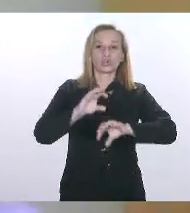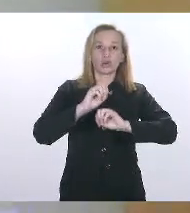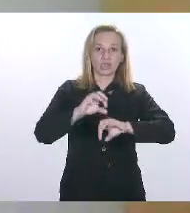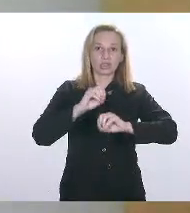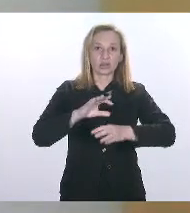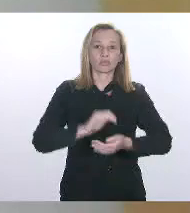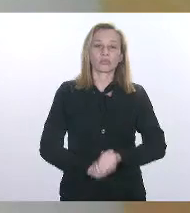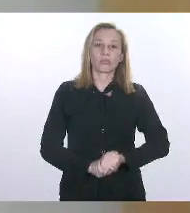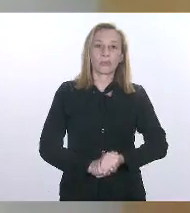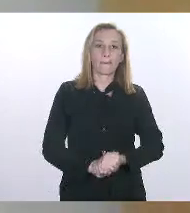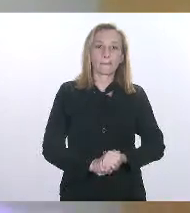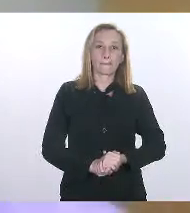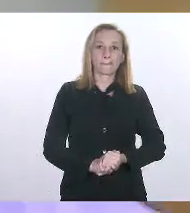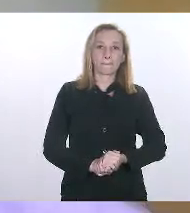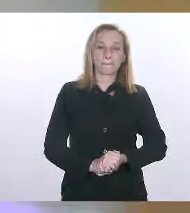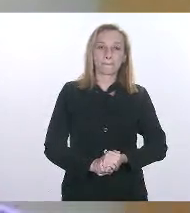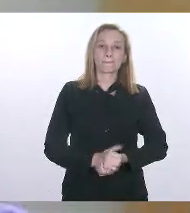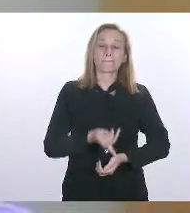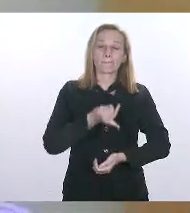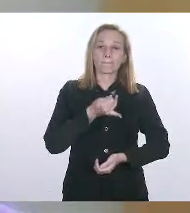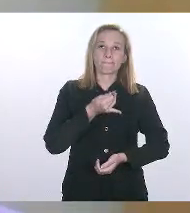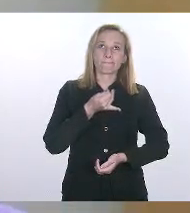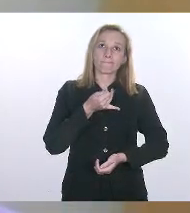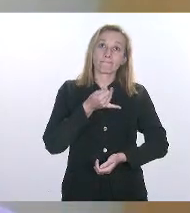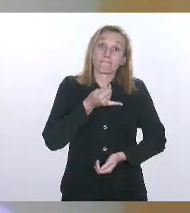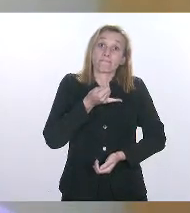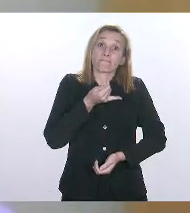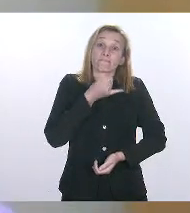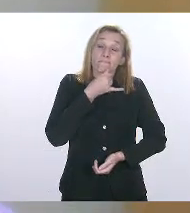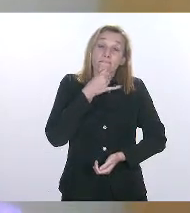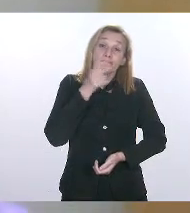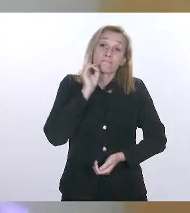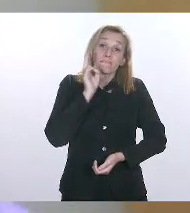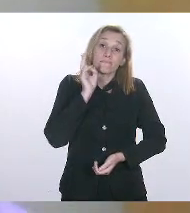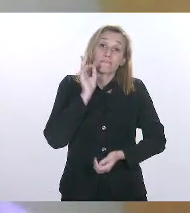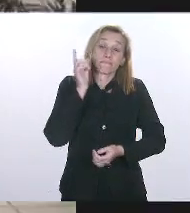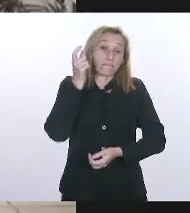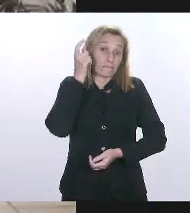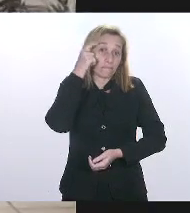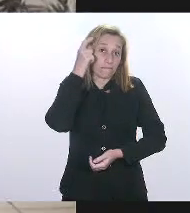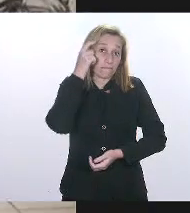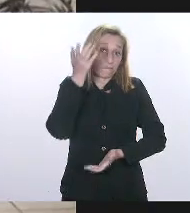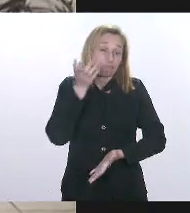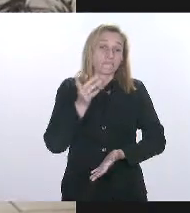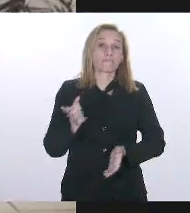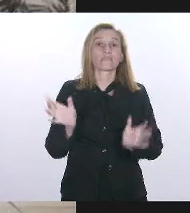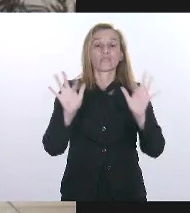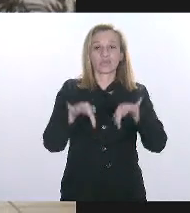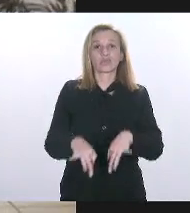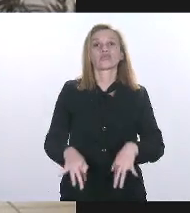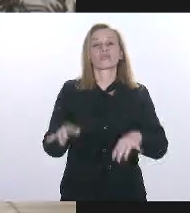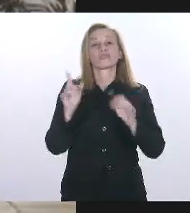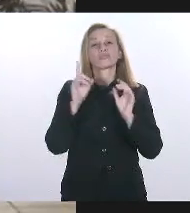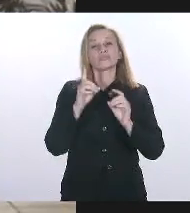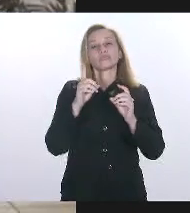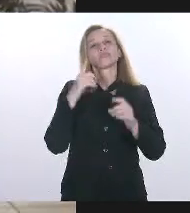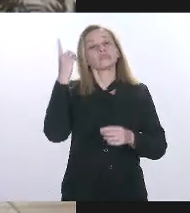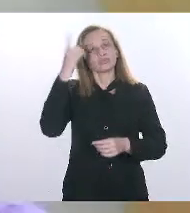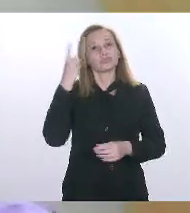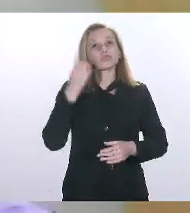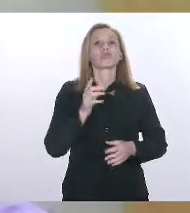Abraham Weintraub, aliás, de triste memória como ministro da Educação brasileira. Conclui, por favor, deputado. Vou concluir. Publicou